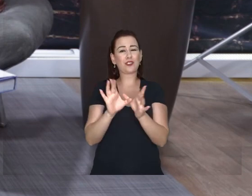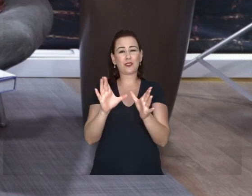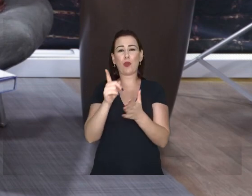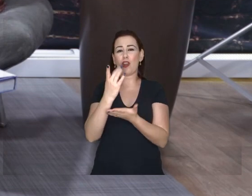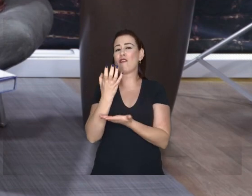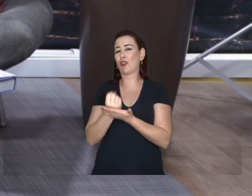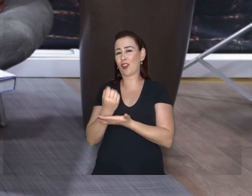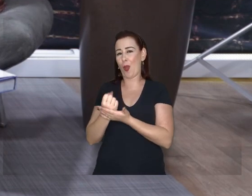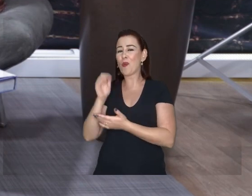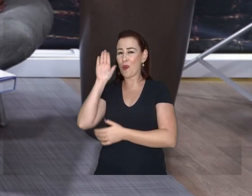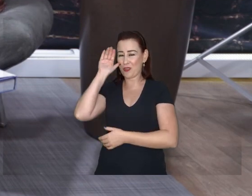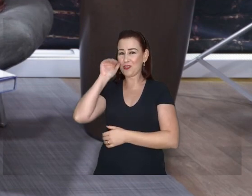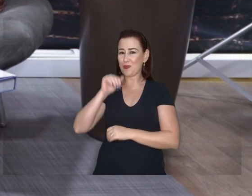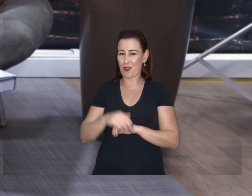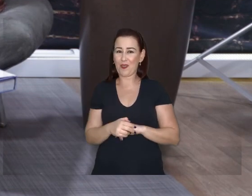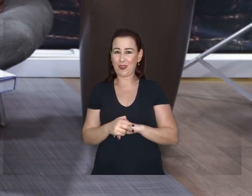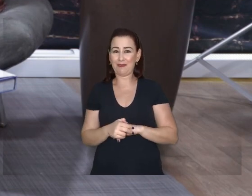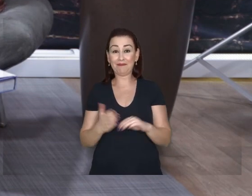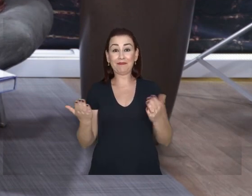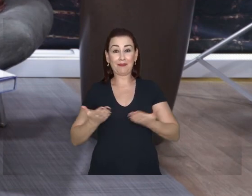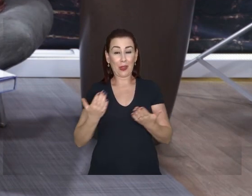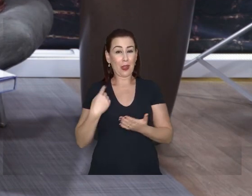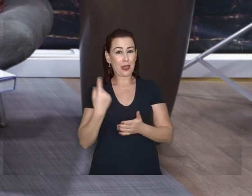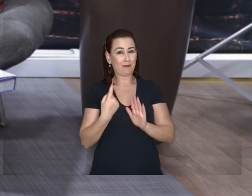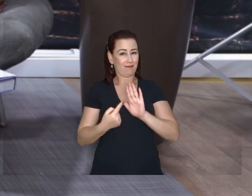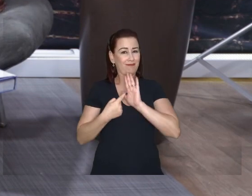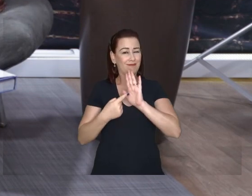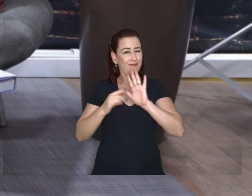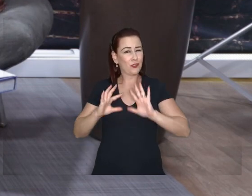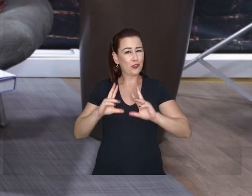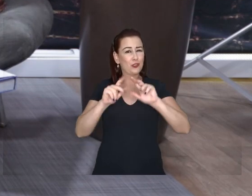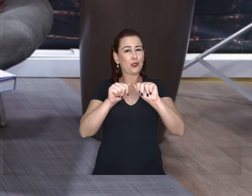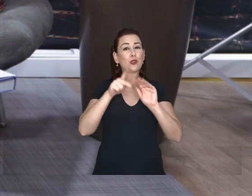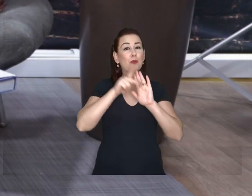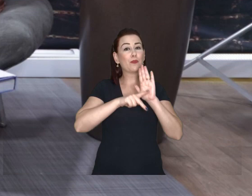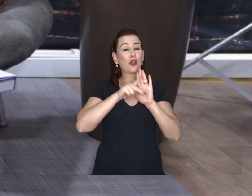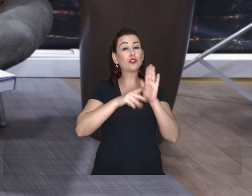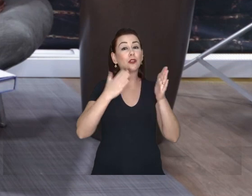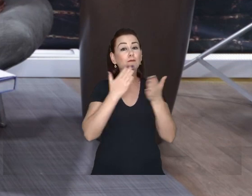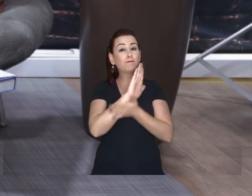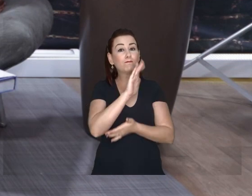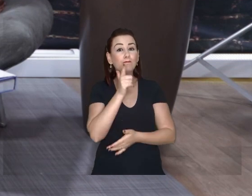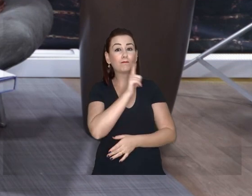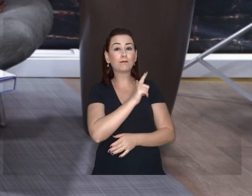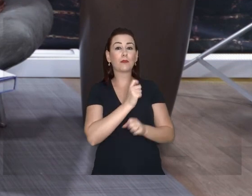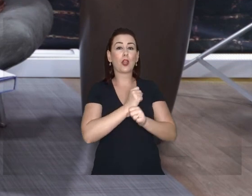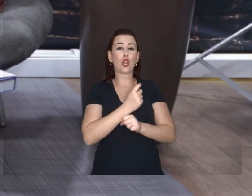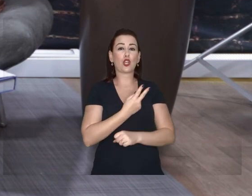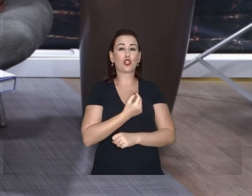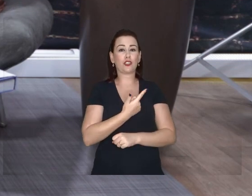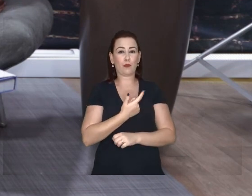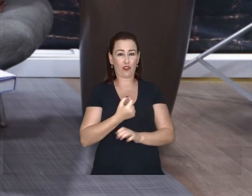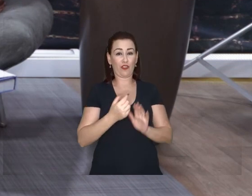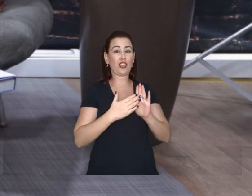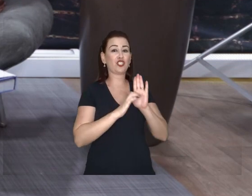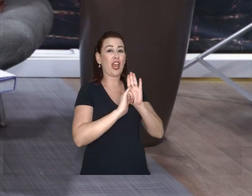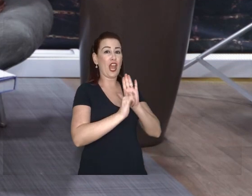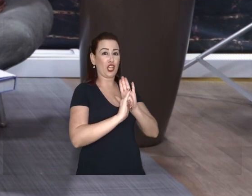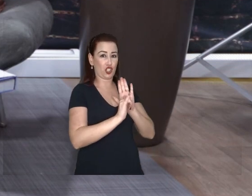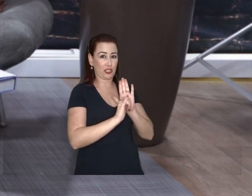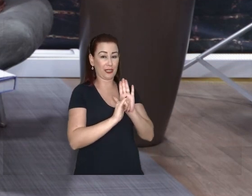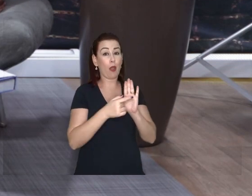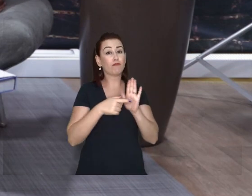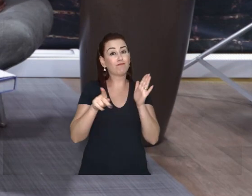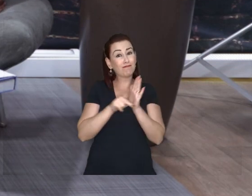download, viu? Aqui estamos para apresentar todos os projetos contemplados no edital 2020. Esse edital teve a